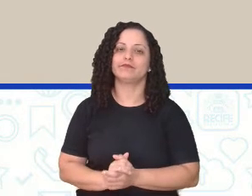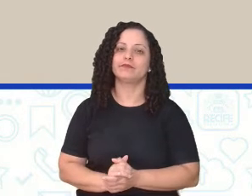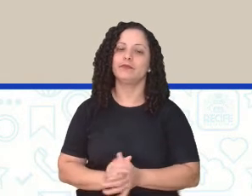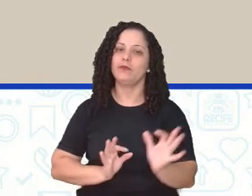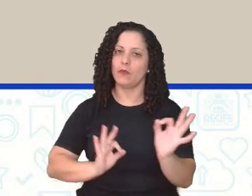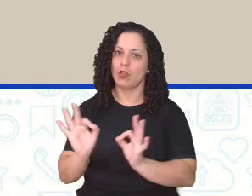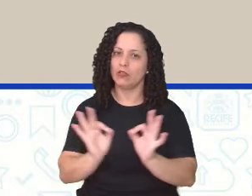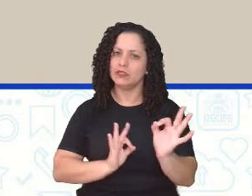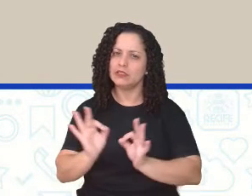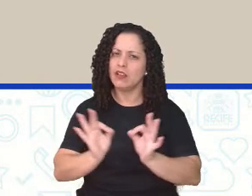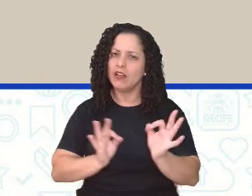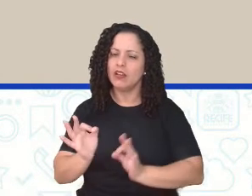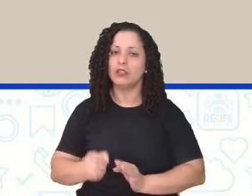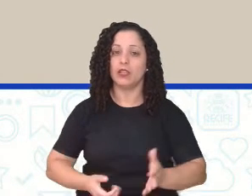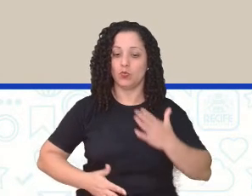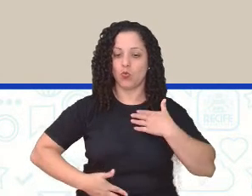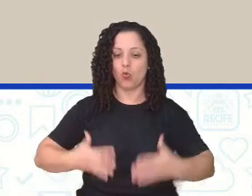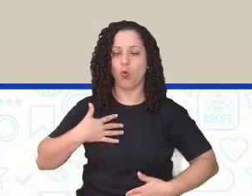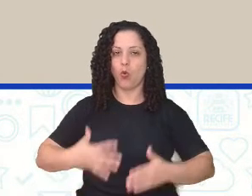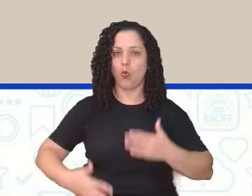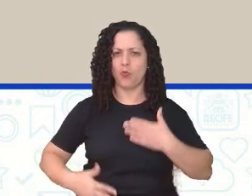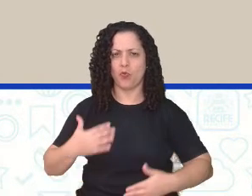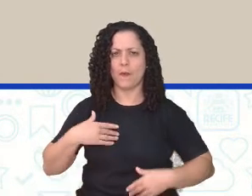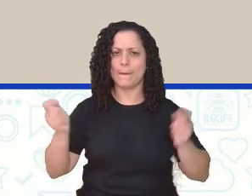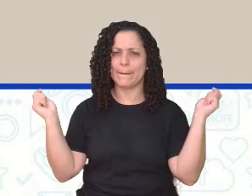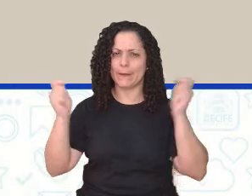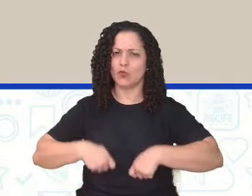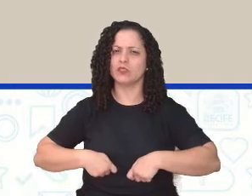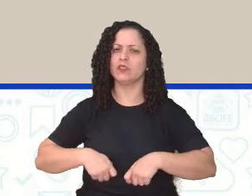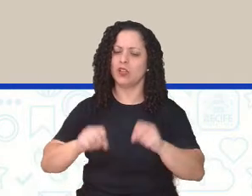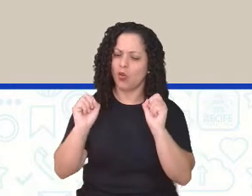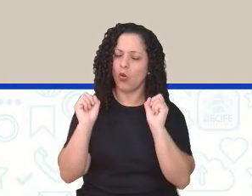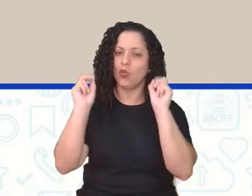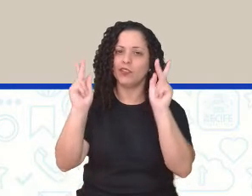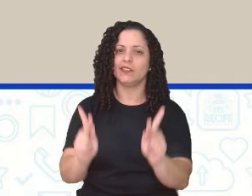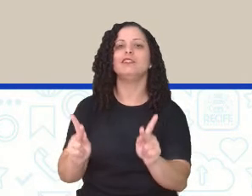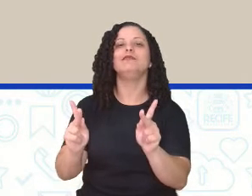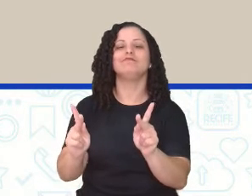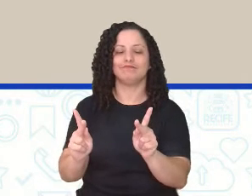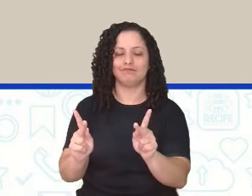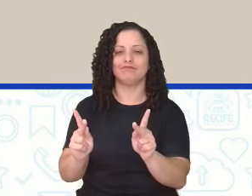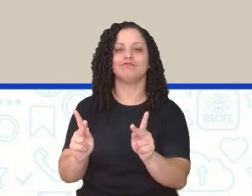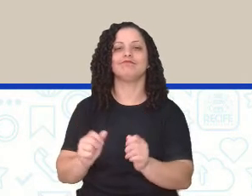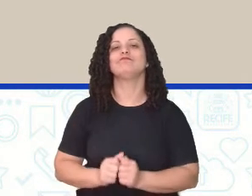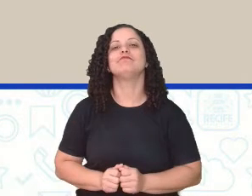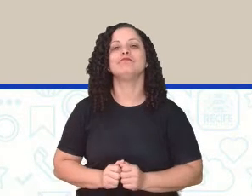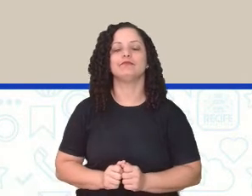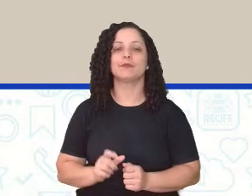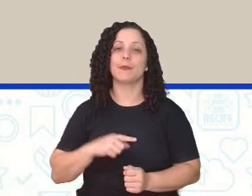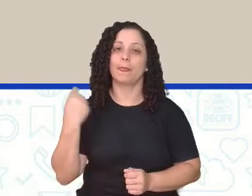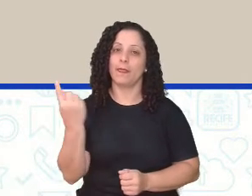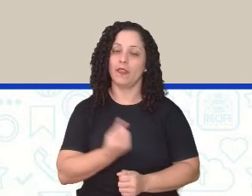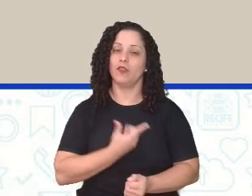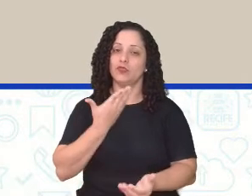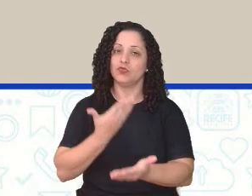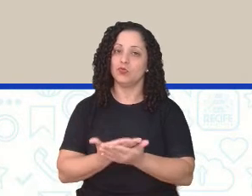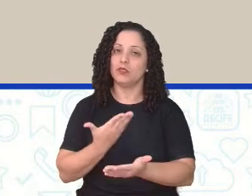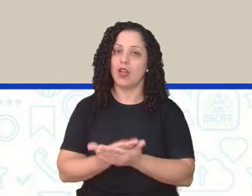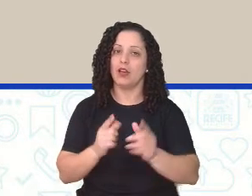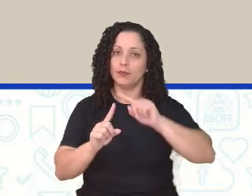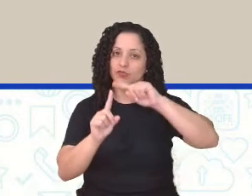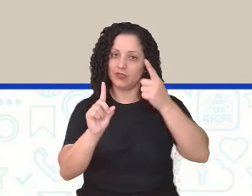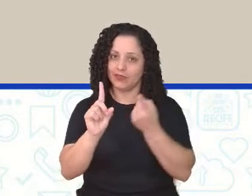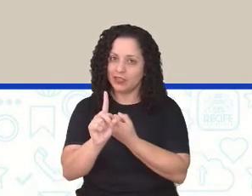momento certo, que o nosso corpo esteja pronto, realmente preparado, que nós vamos ver depois a questão da